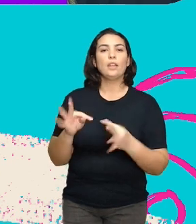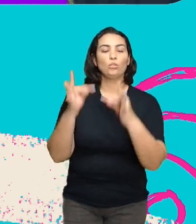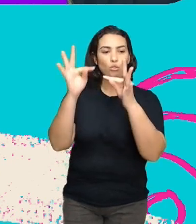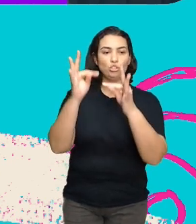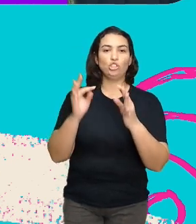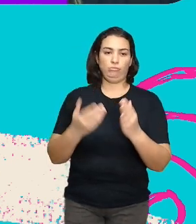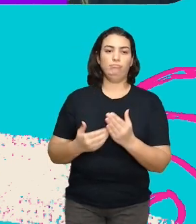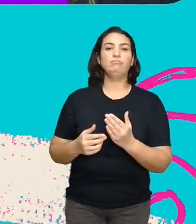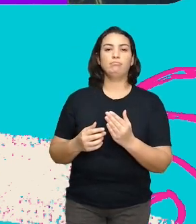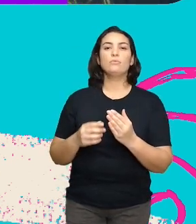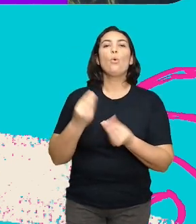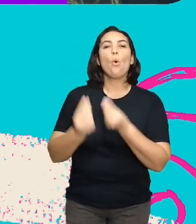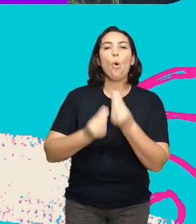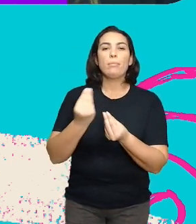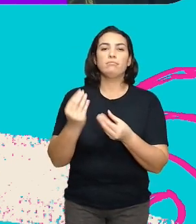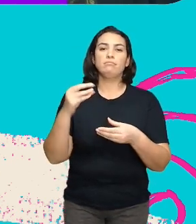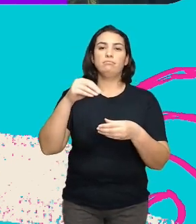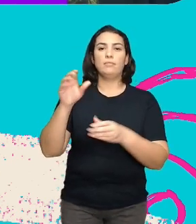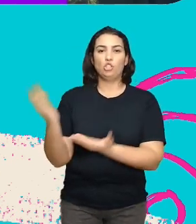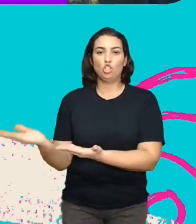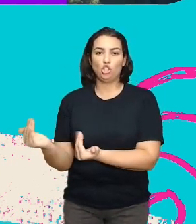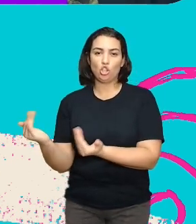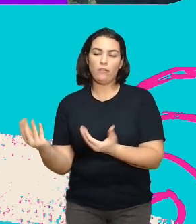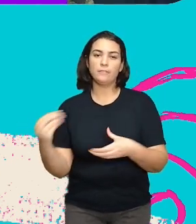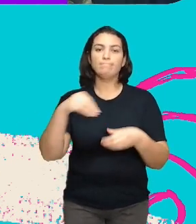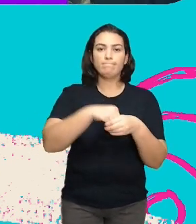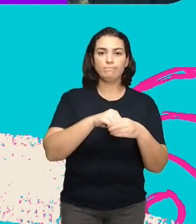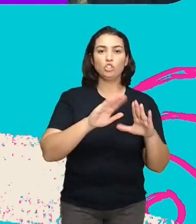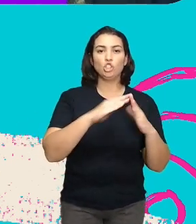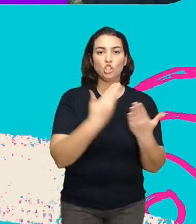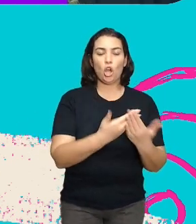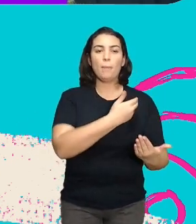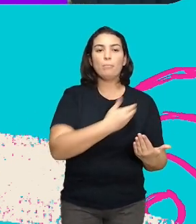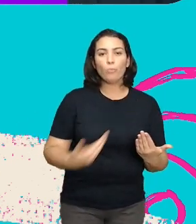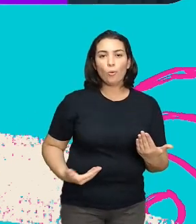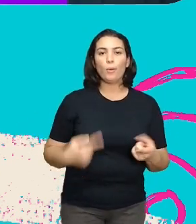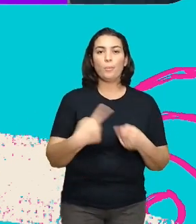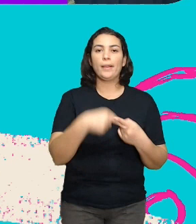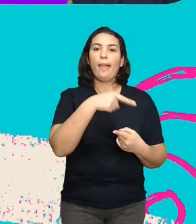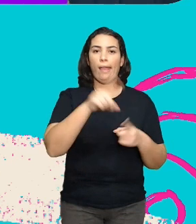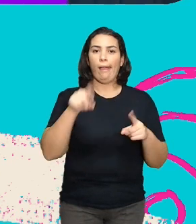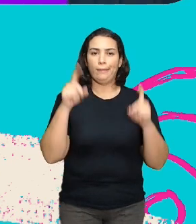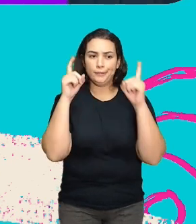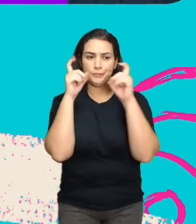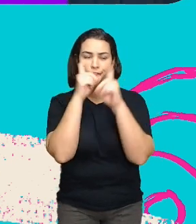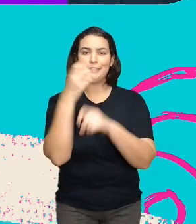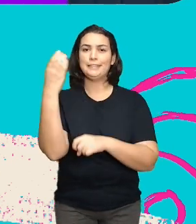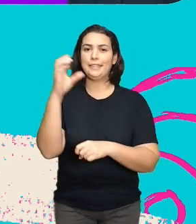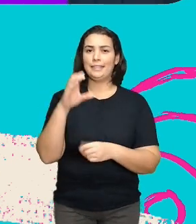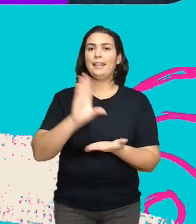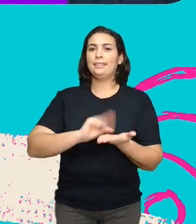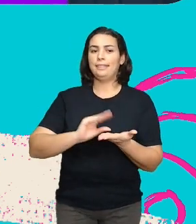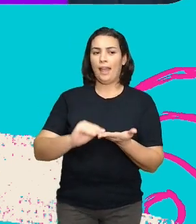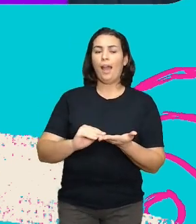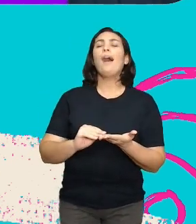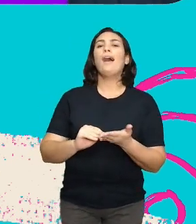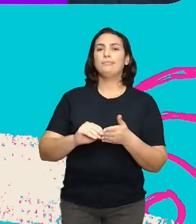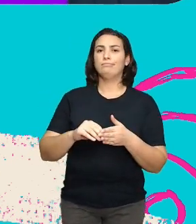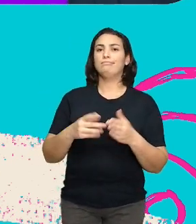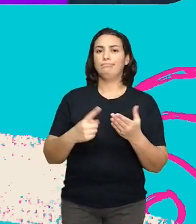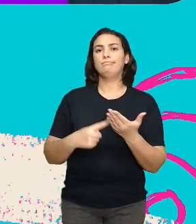pública nesse contexto tão complexo da ciência de dados e das tecnologias, sendo que muitas vezes